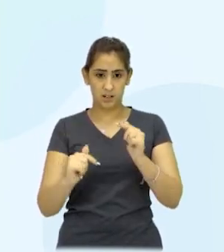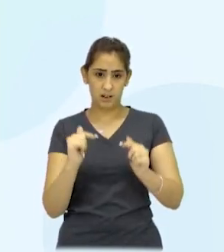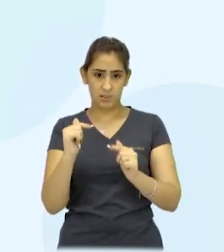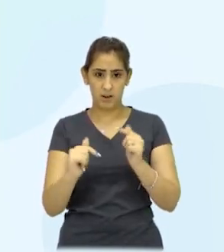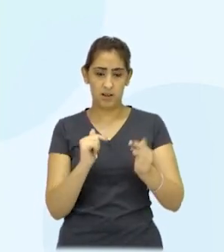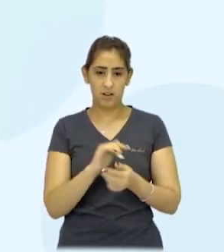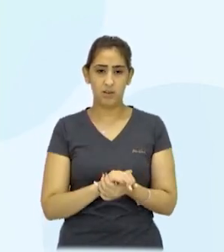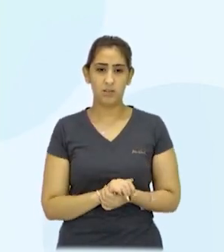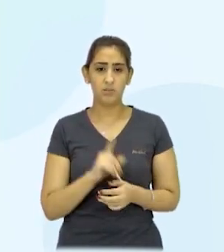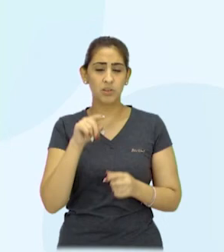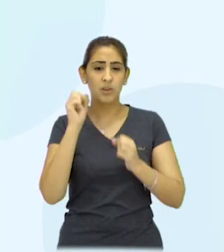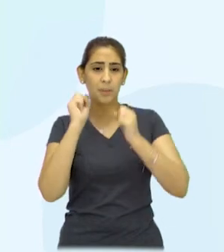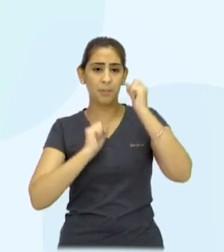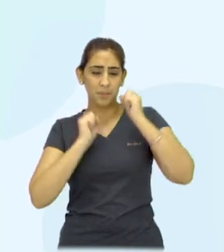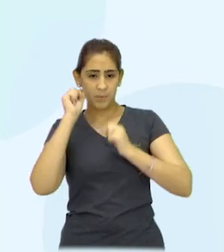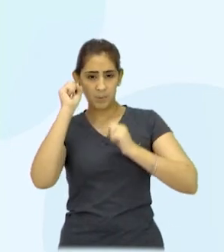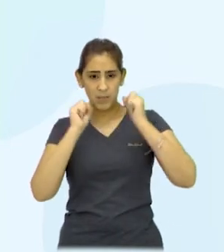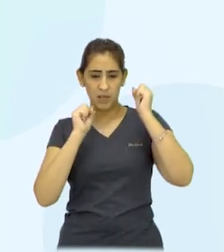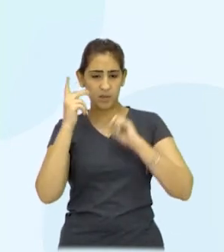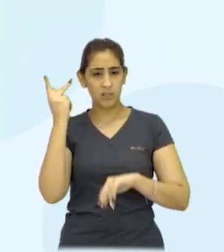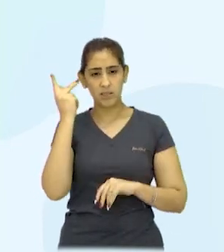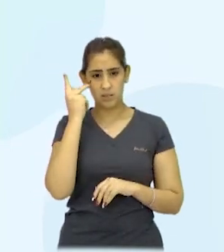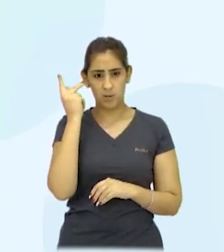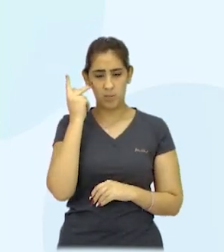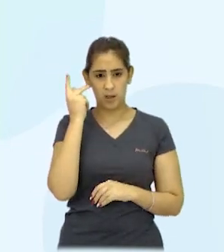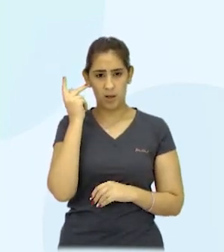para empresas em São Paulo de